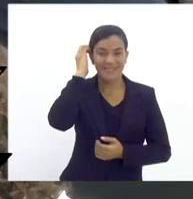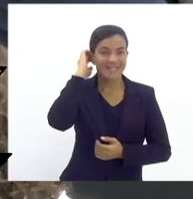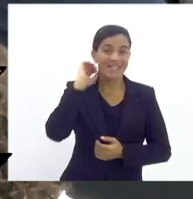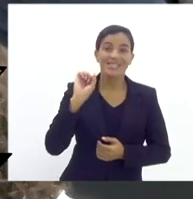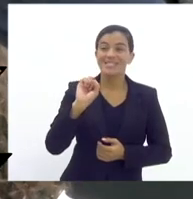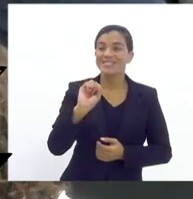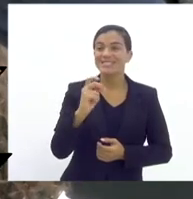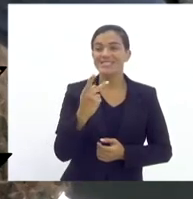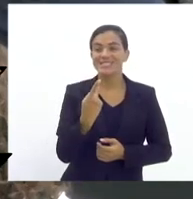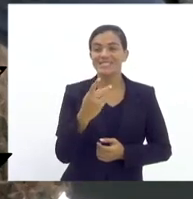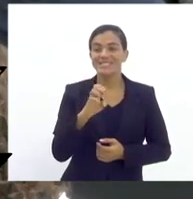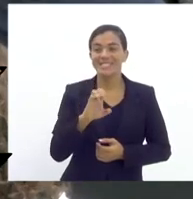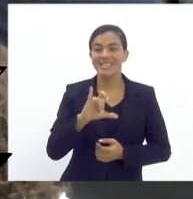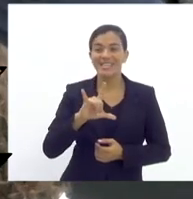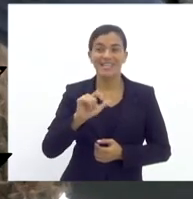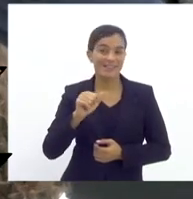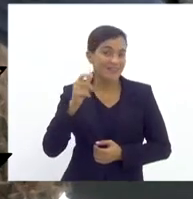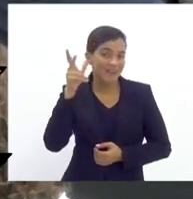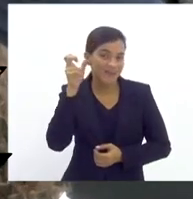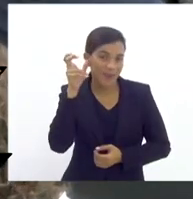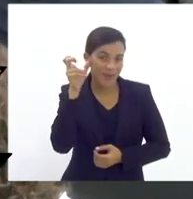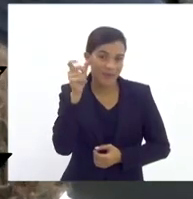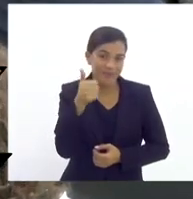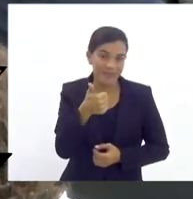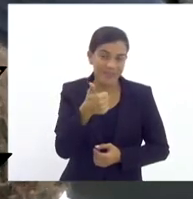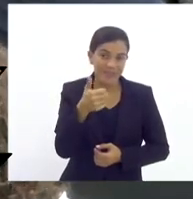Sheila você me ouve né